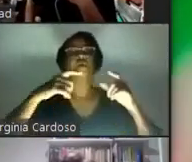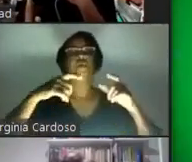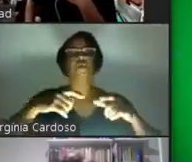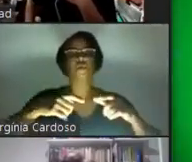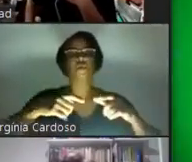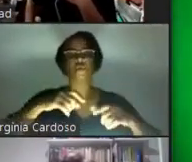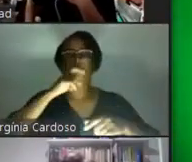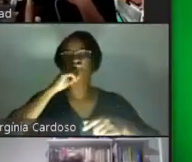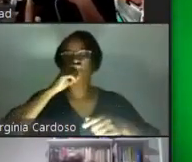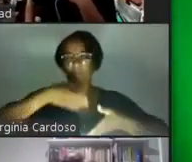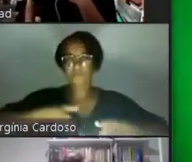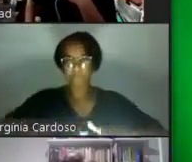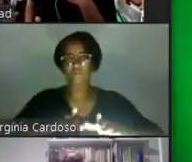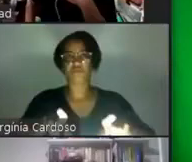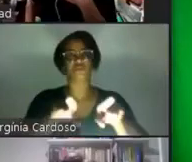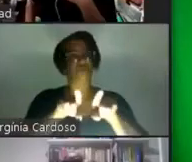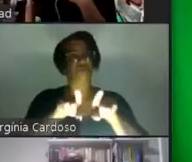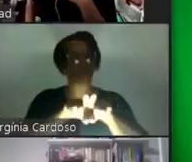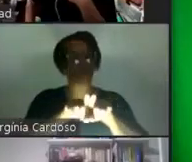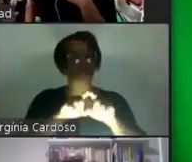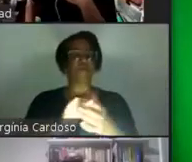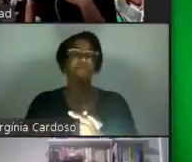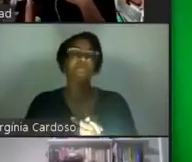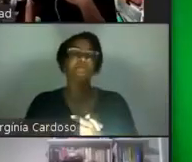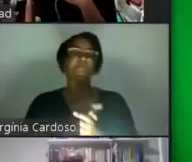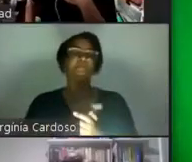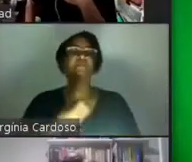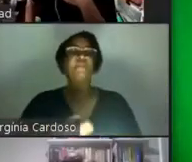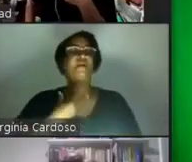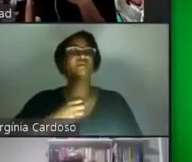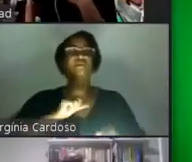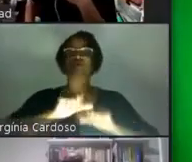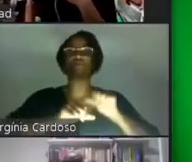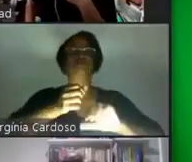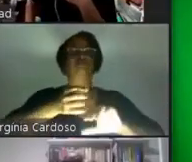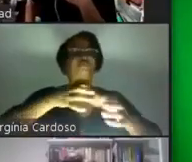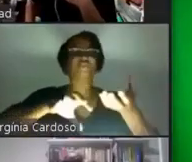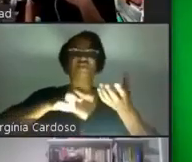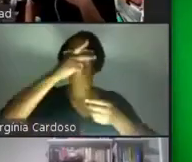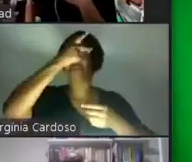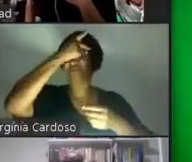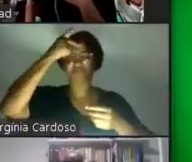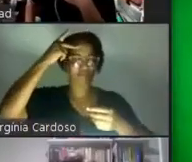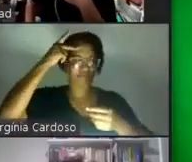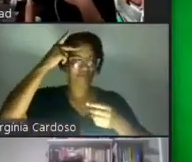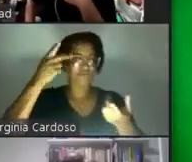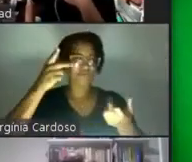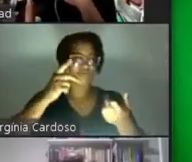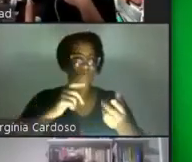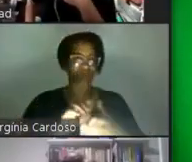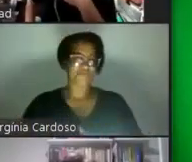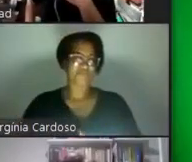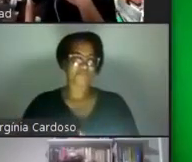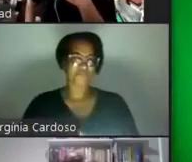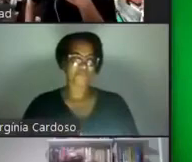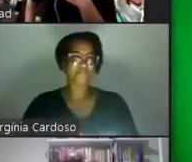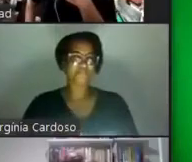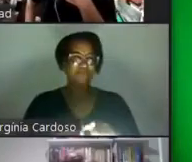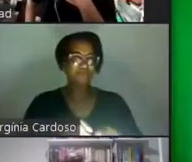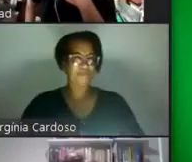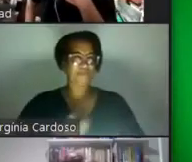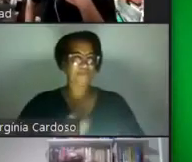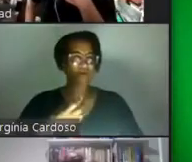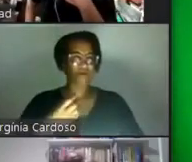eu acredito na cultura popular, porque ela transforma a gente, ela faz, a poesia transforma, a poesia modifica e a poesia